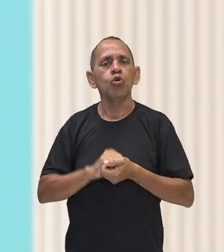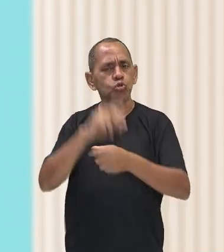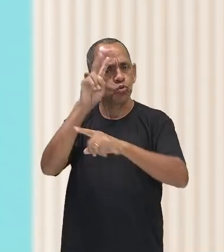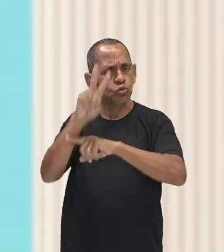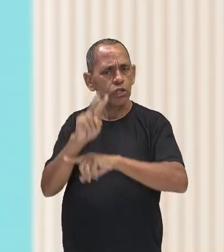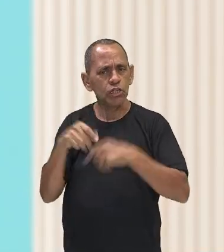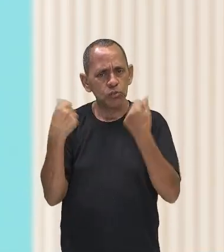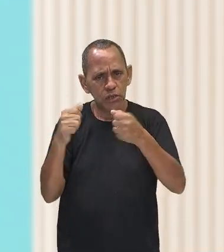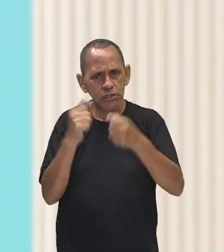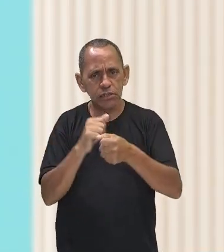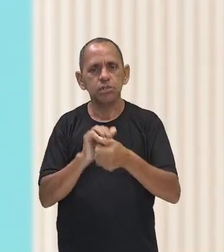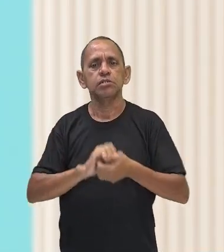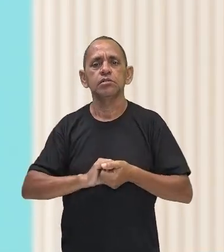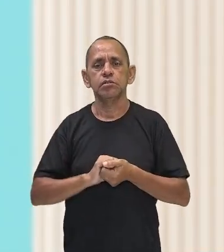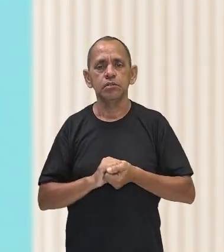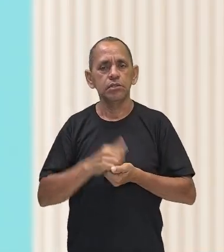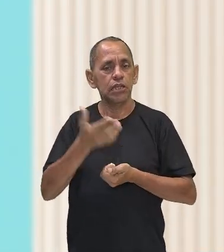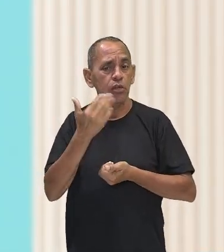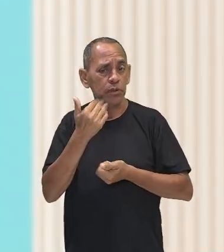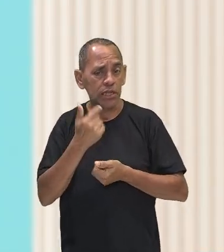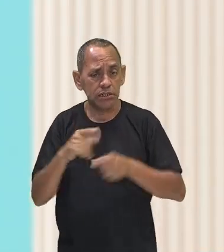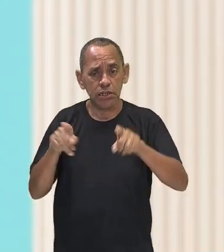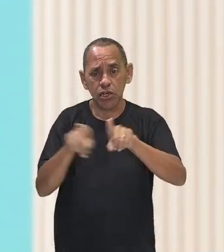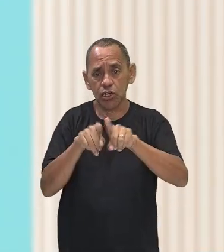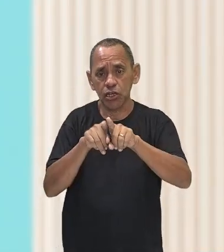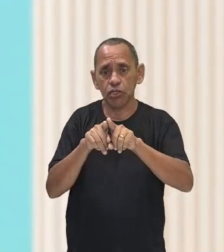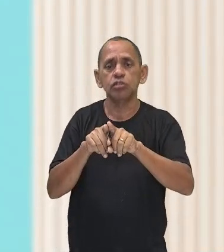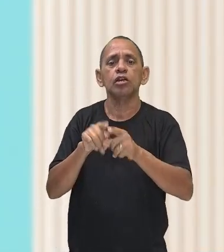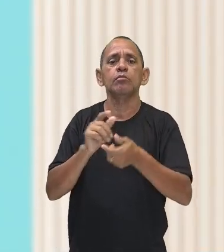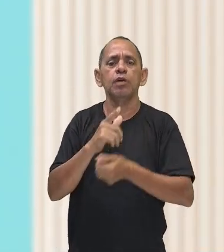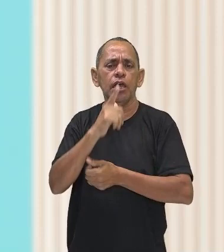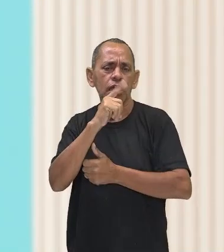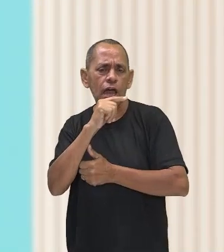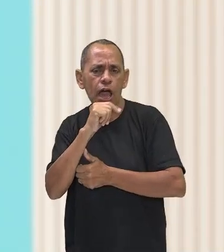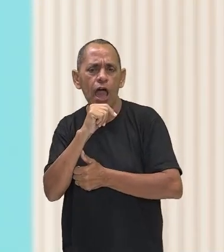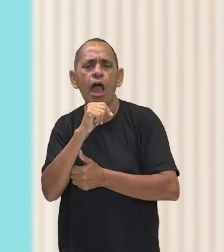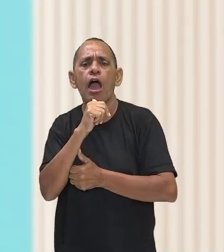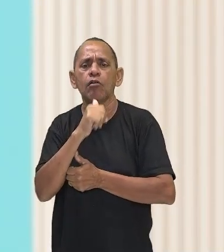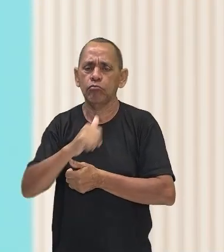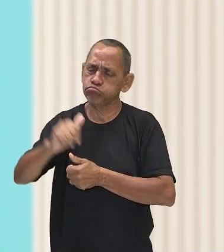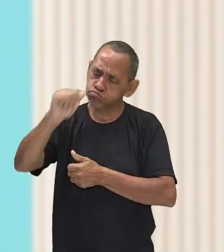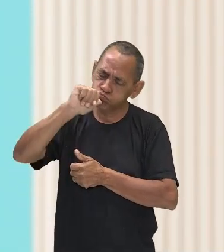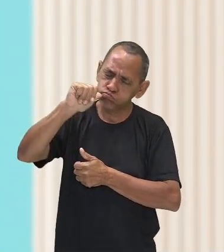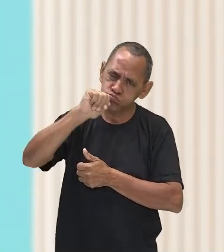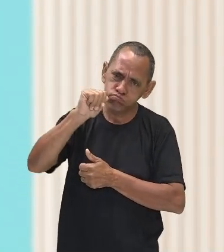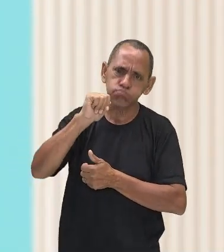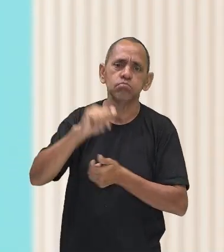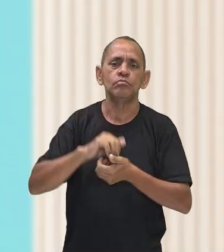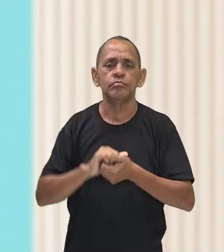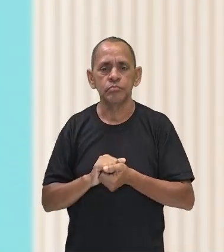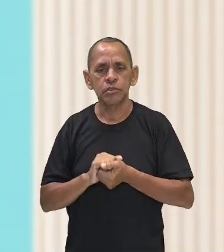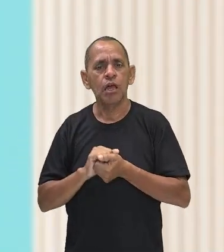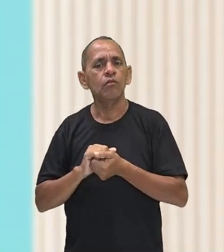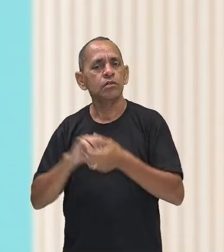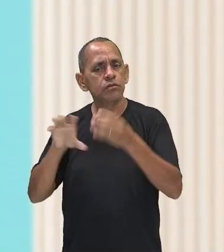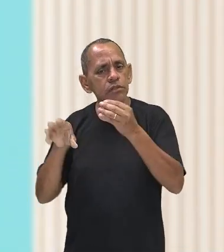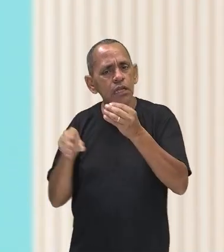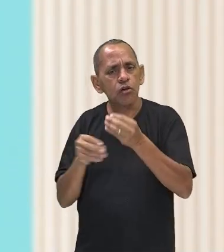você cuidando da sua alimentação da sua hidratação você vai estar contribuindo muito para